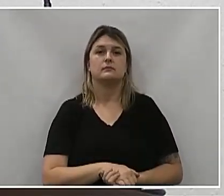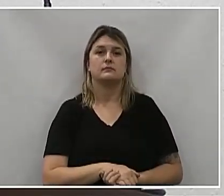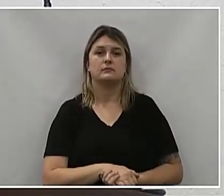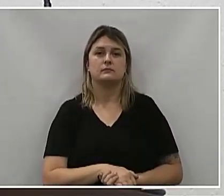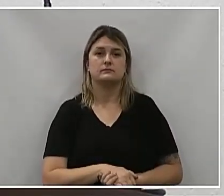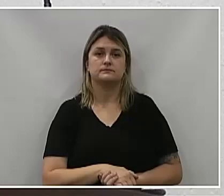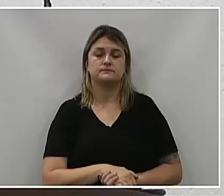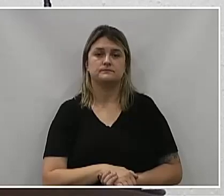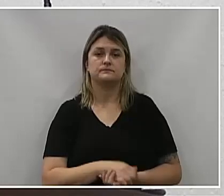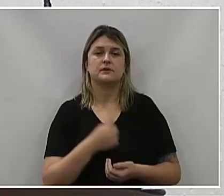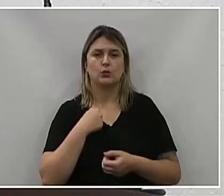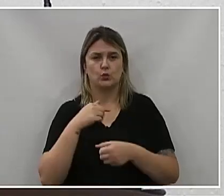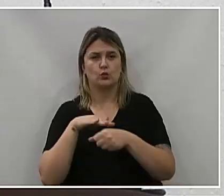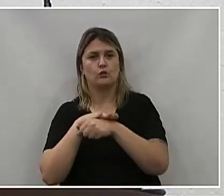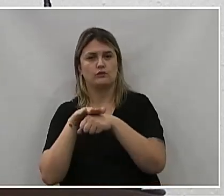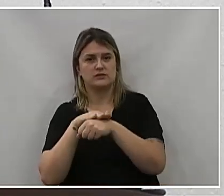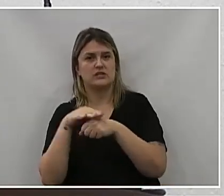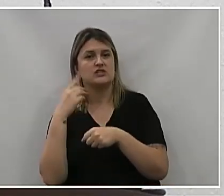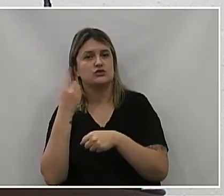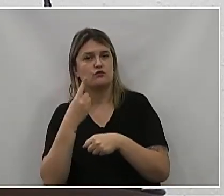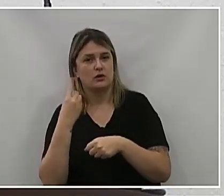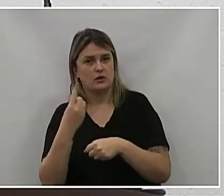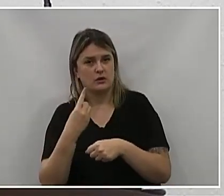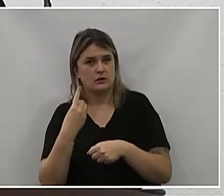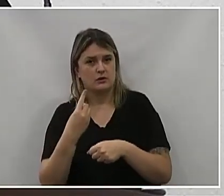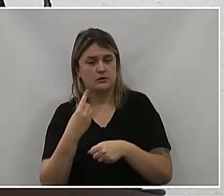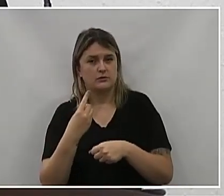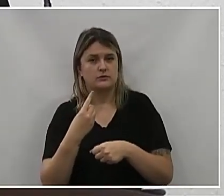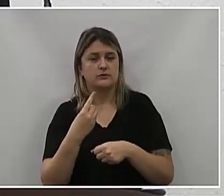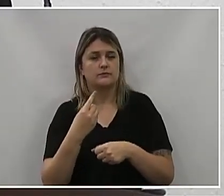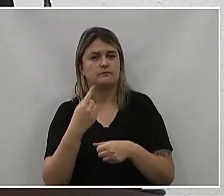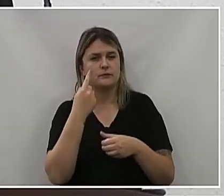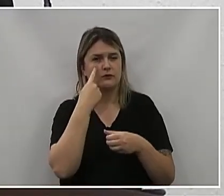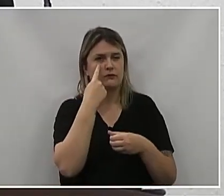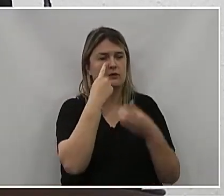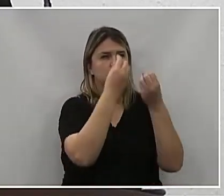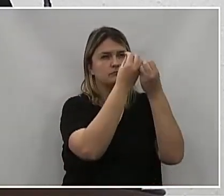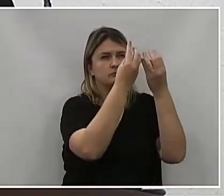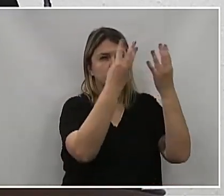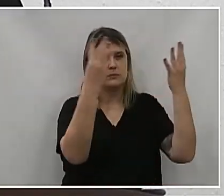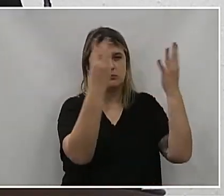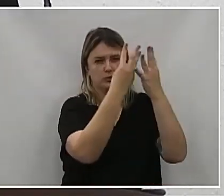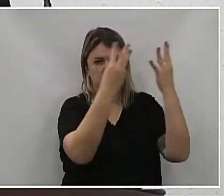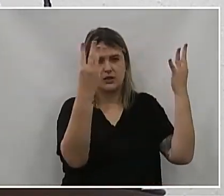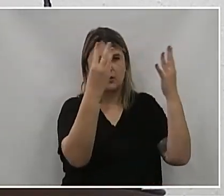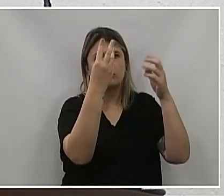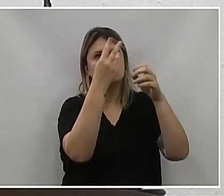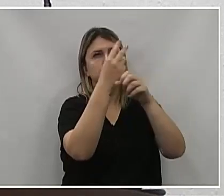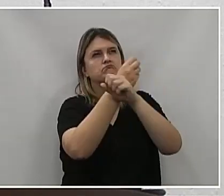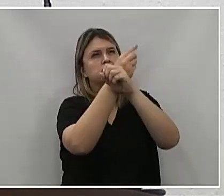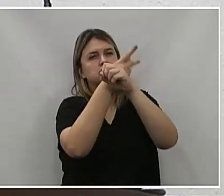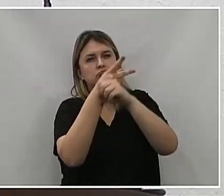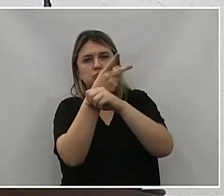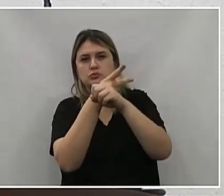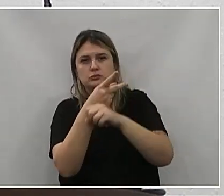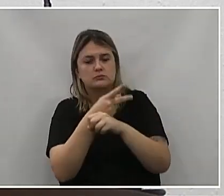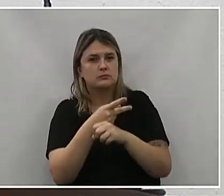radar. Conversei com advogados, eles entraram no portal da transparência,